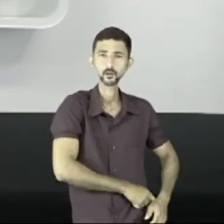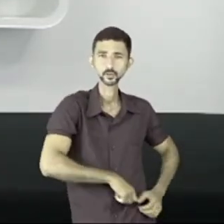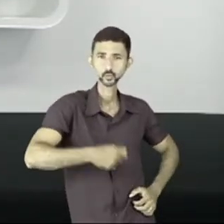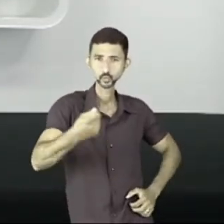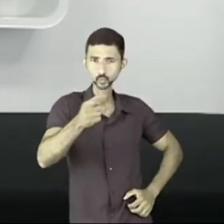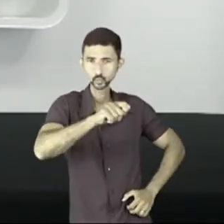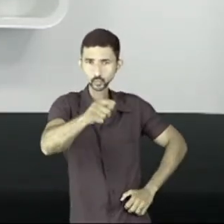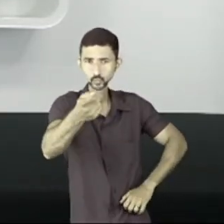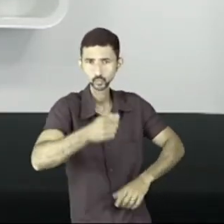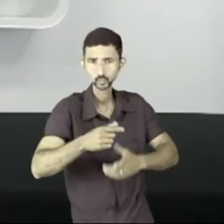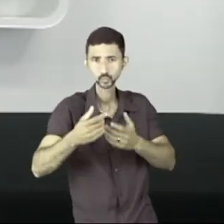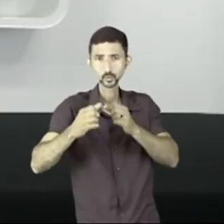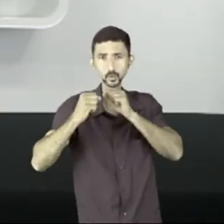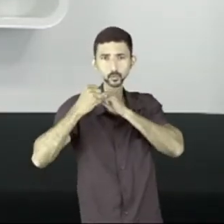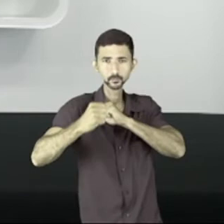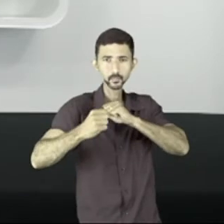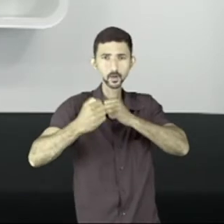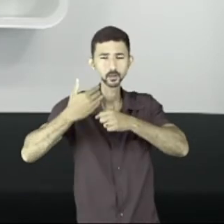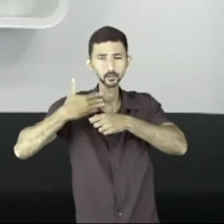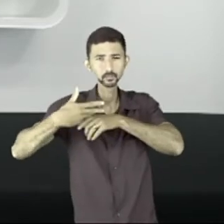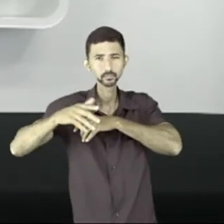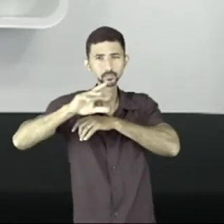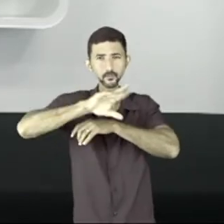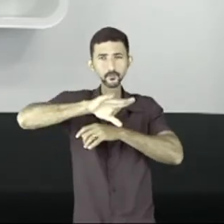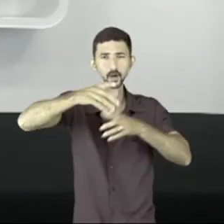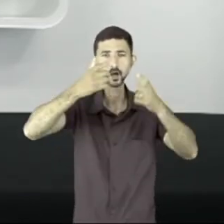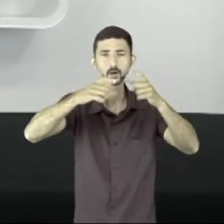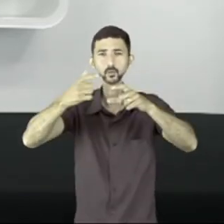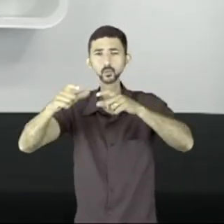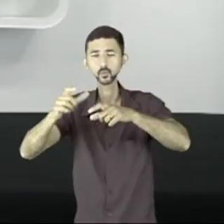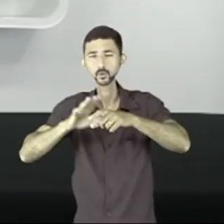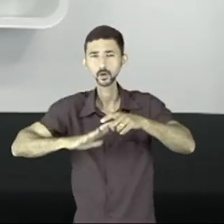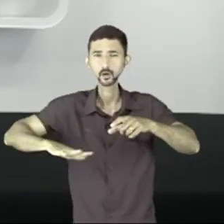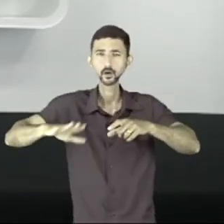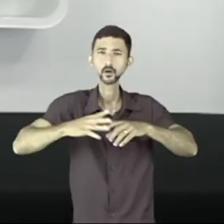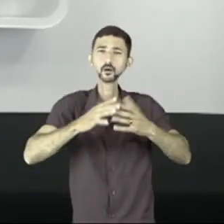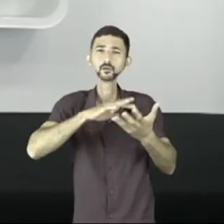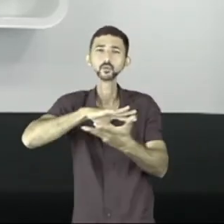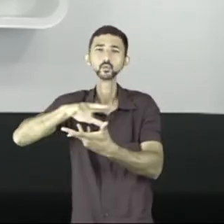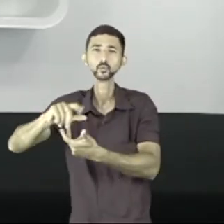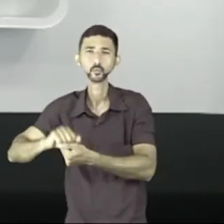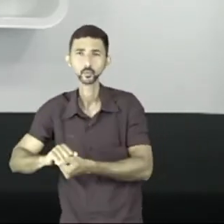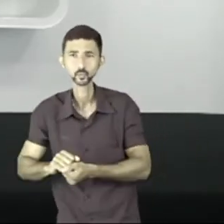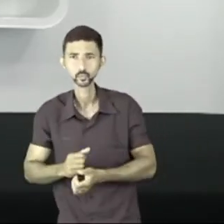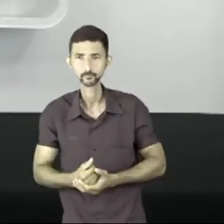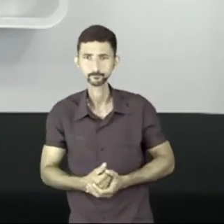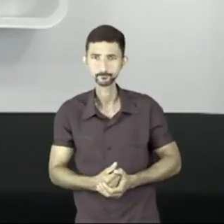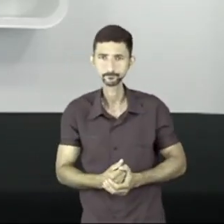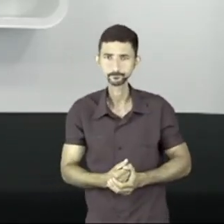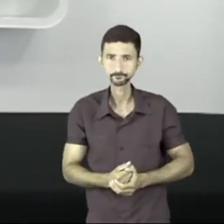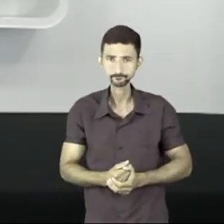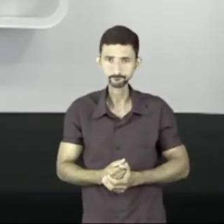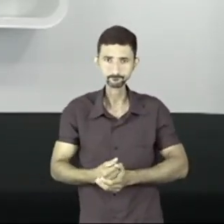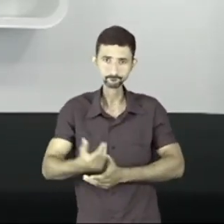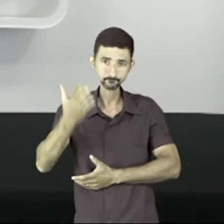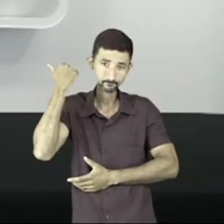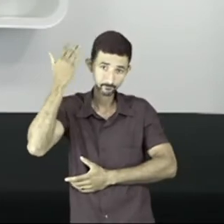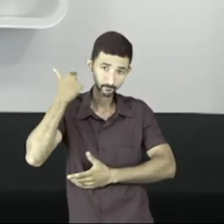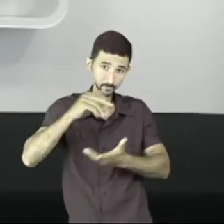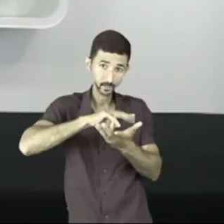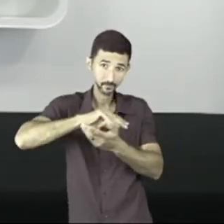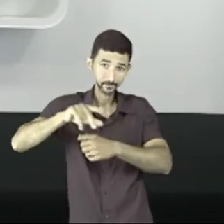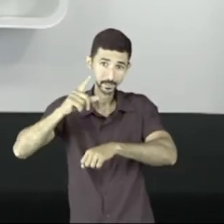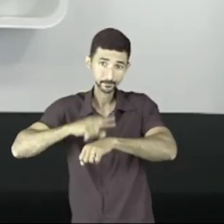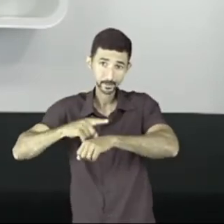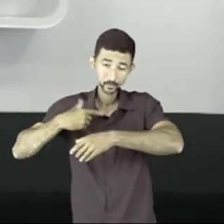antigas, passaram ali pelo Oriente, também tivemos na Europa, na época do período da Idade